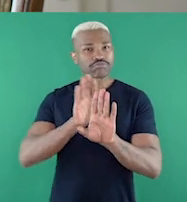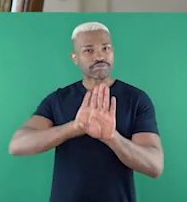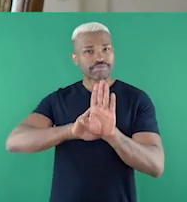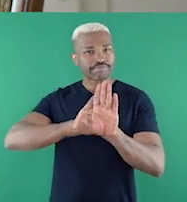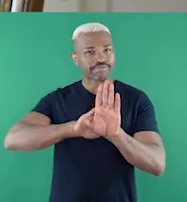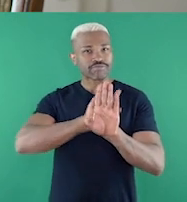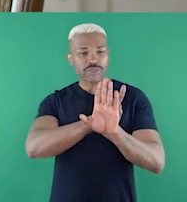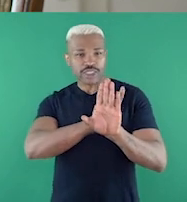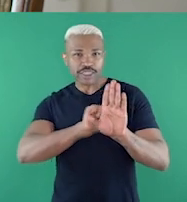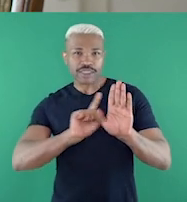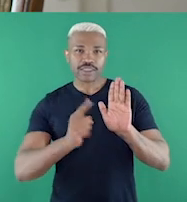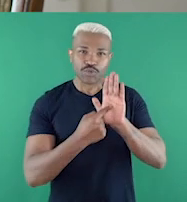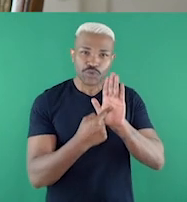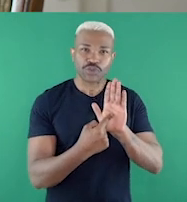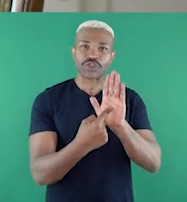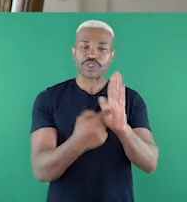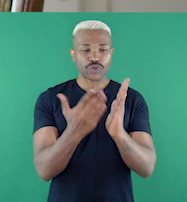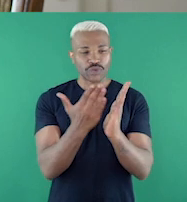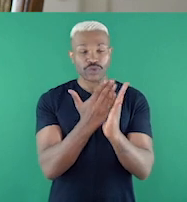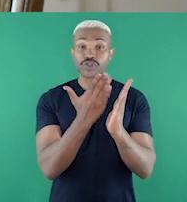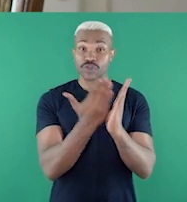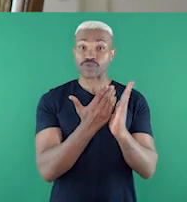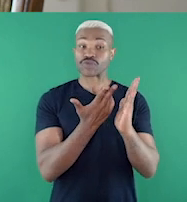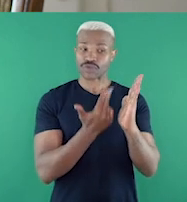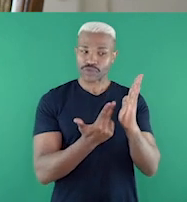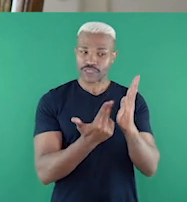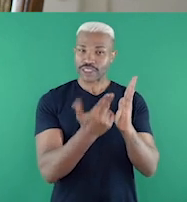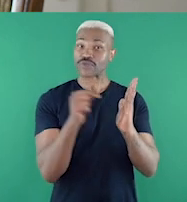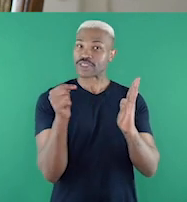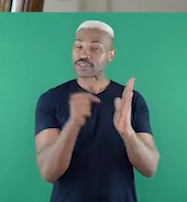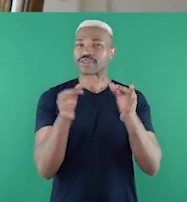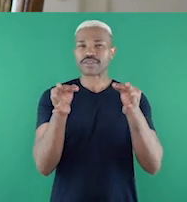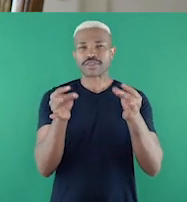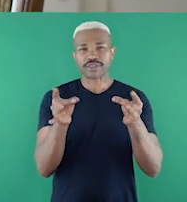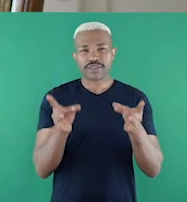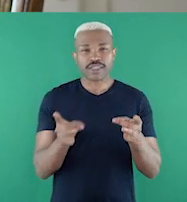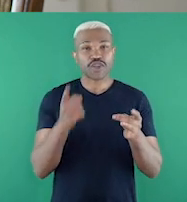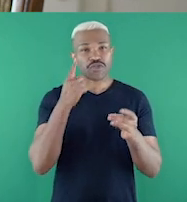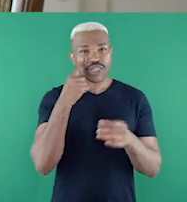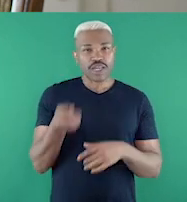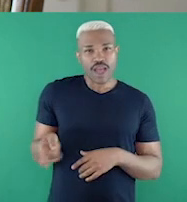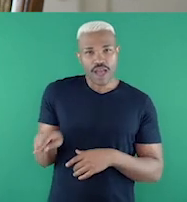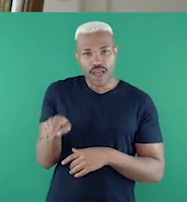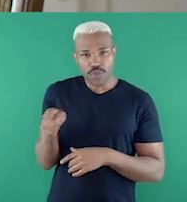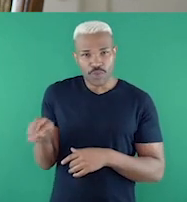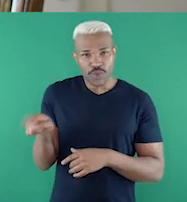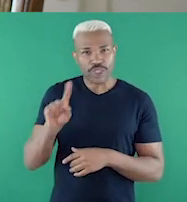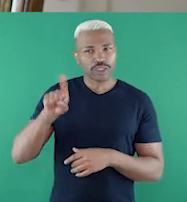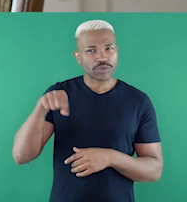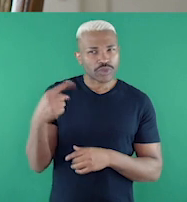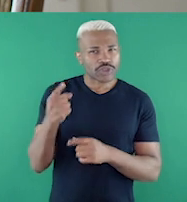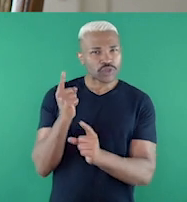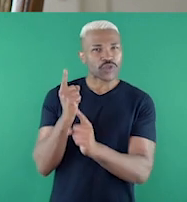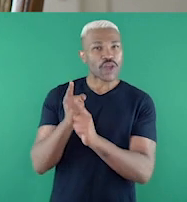sendo revelados a cada página da ilustração. Então, esse detalhe, né, desse rabo, que depois a gente vai entender que,